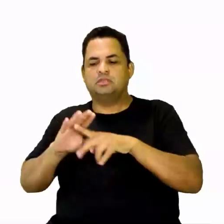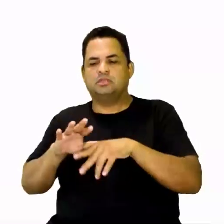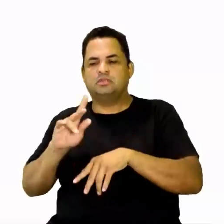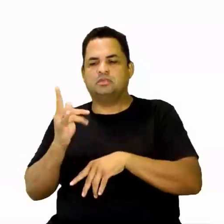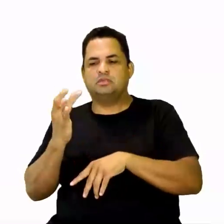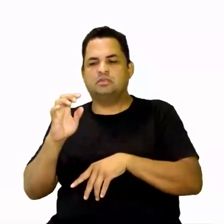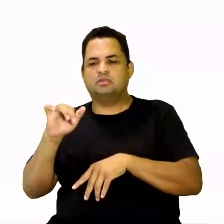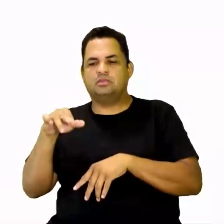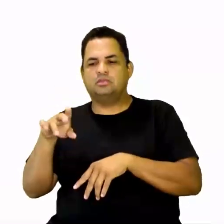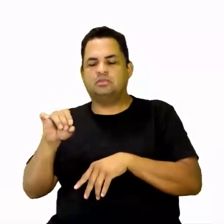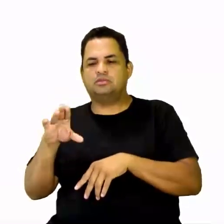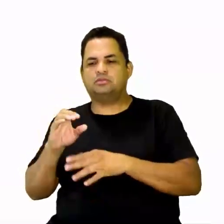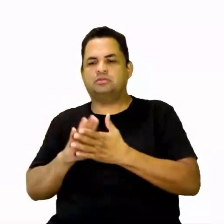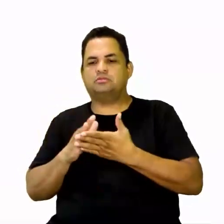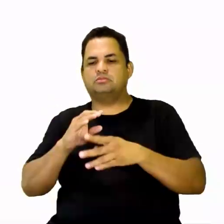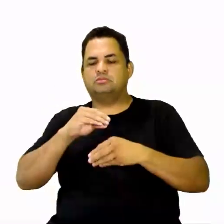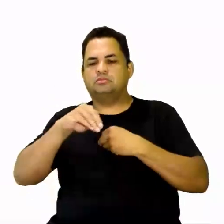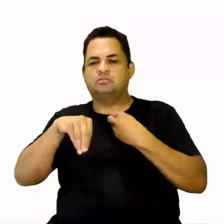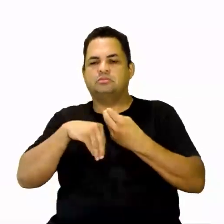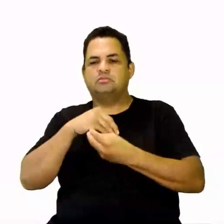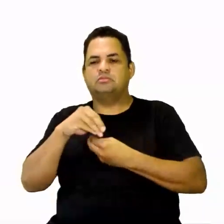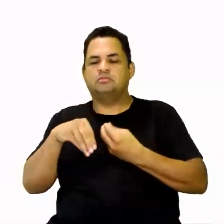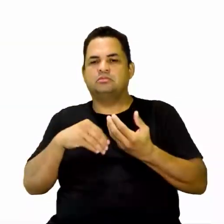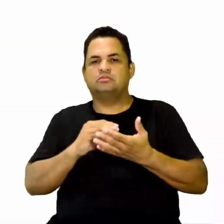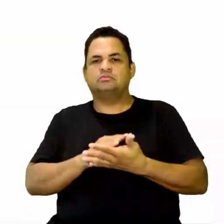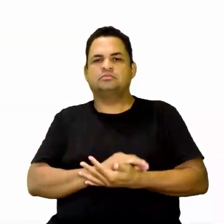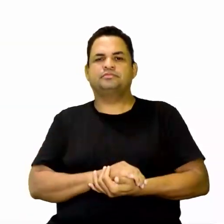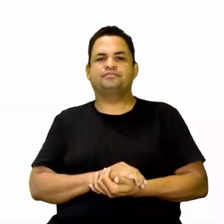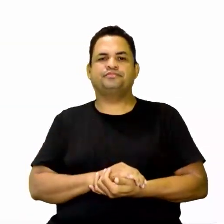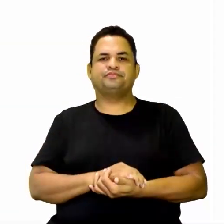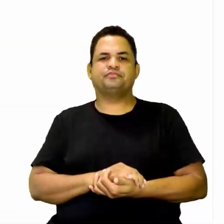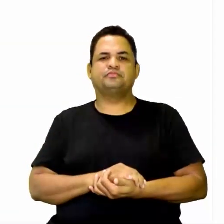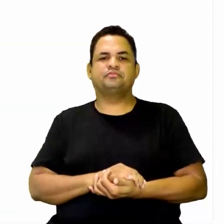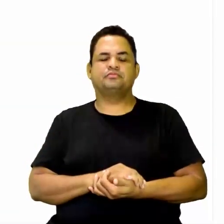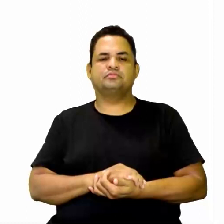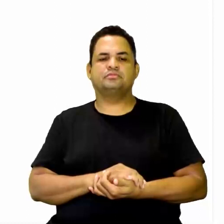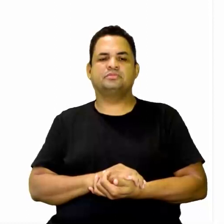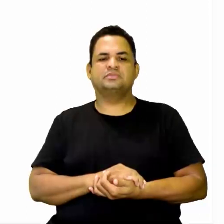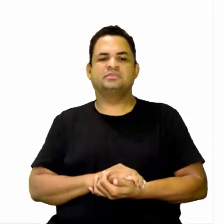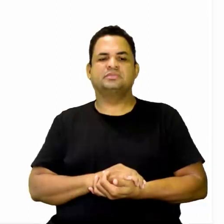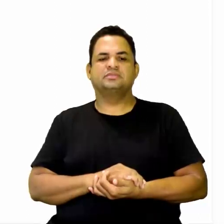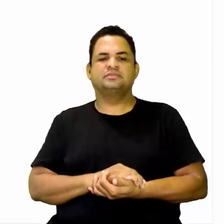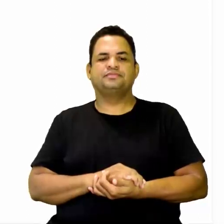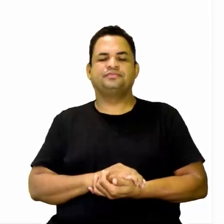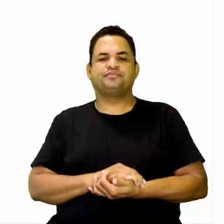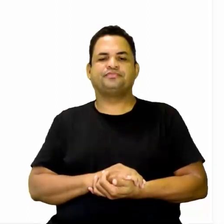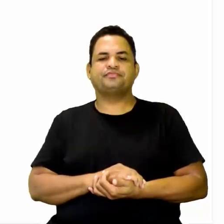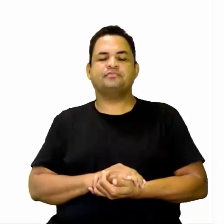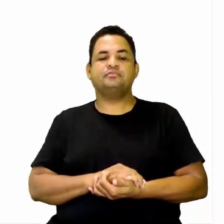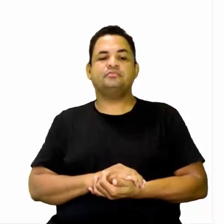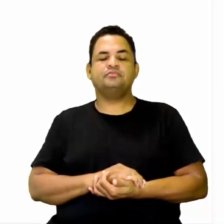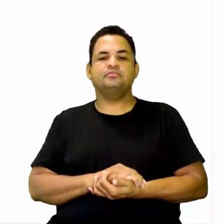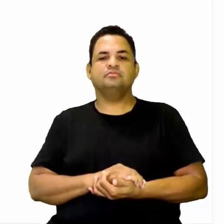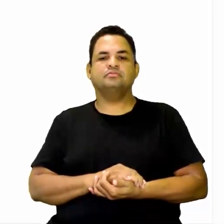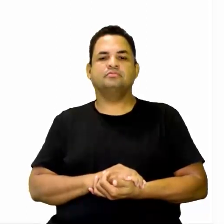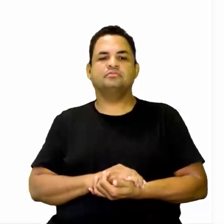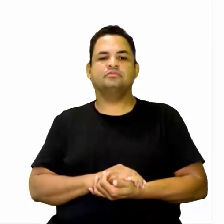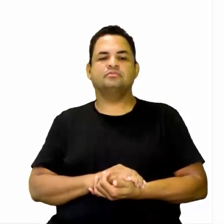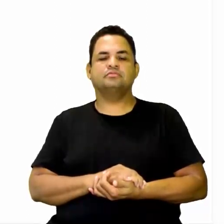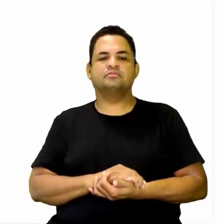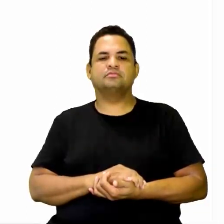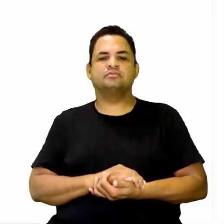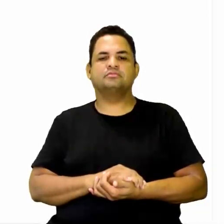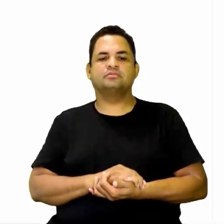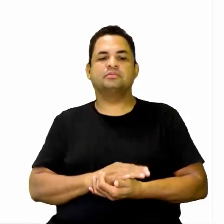seja, mistura como um todo. Beleza? E agora, meu caro